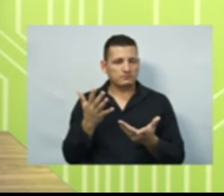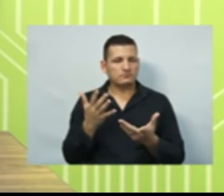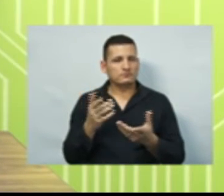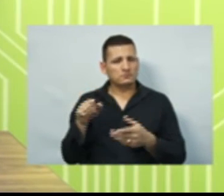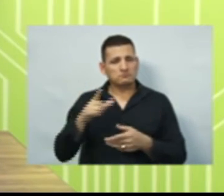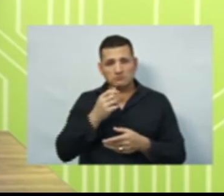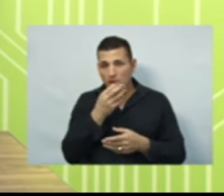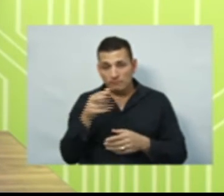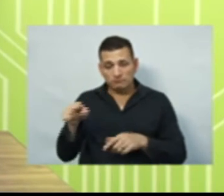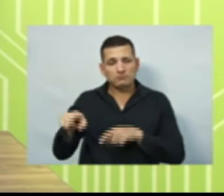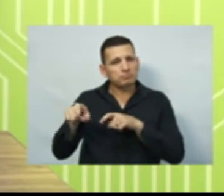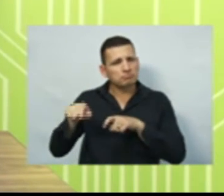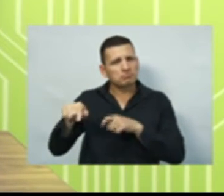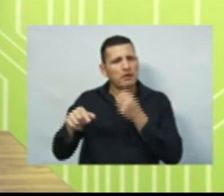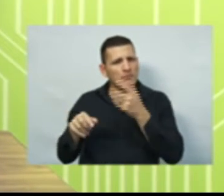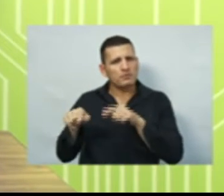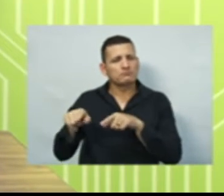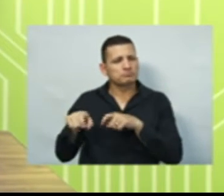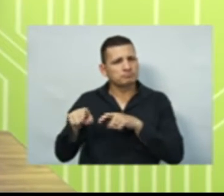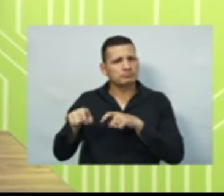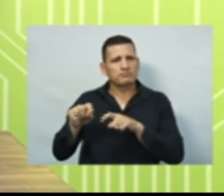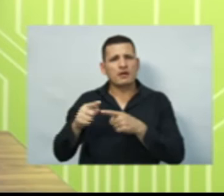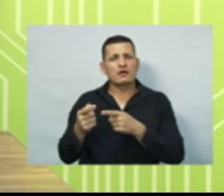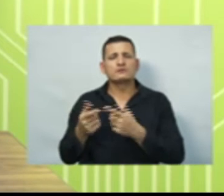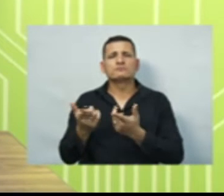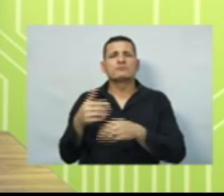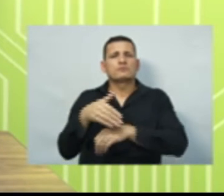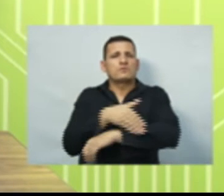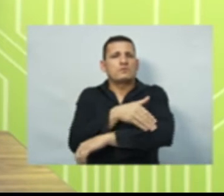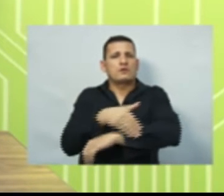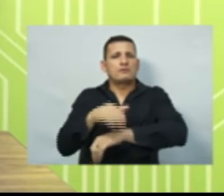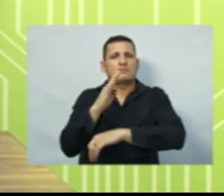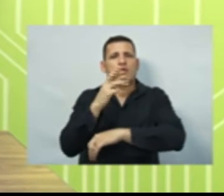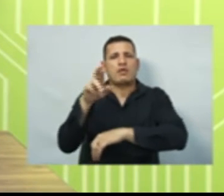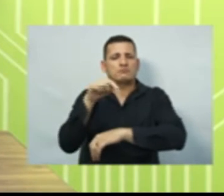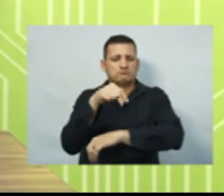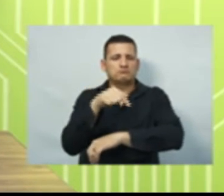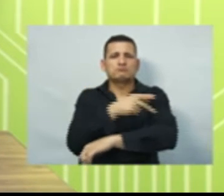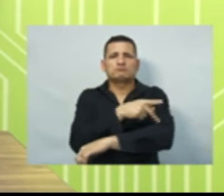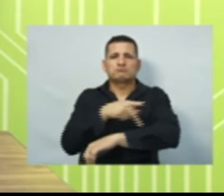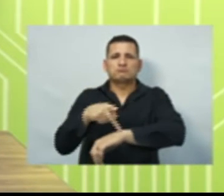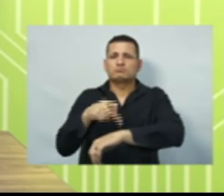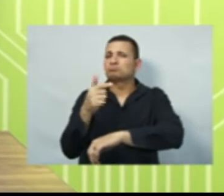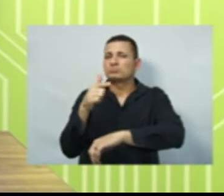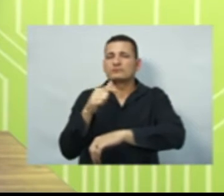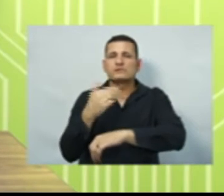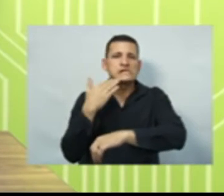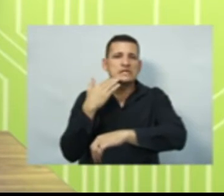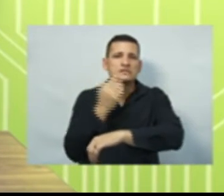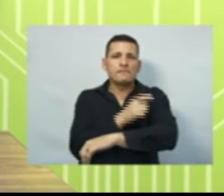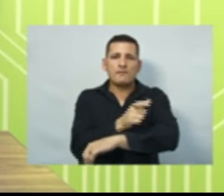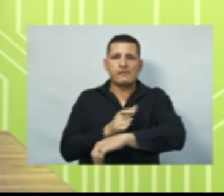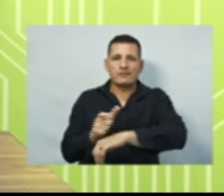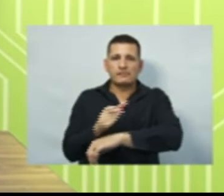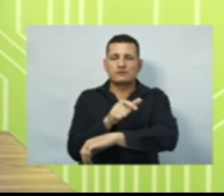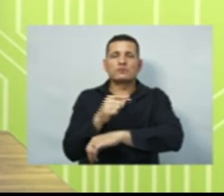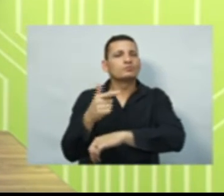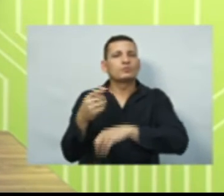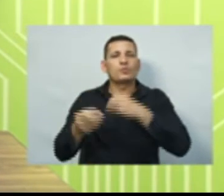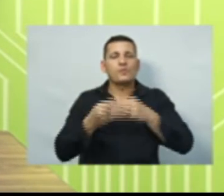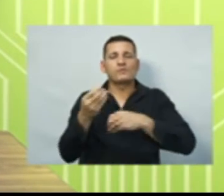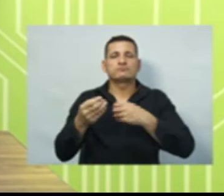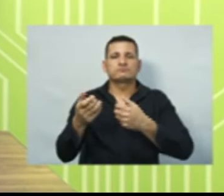produzindo bem, mas de repente a nossa BR-364 fica muito tempo sem manutenção e a gente não tem como circular por ali mais, não tem